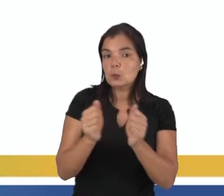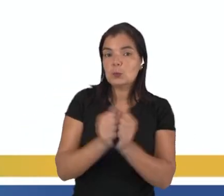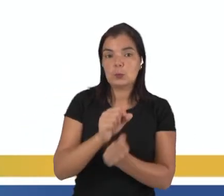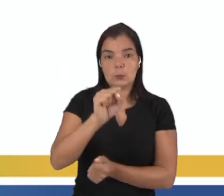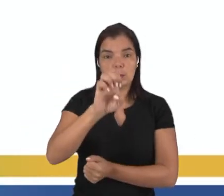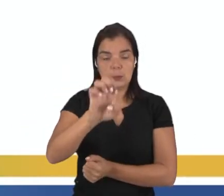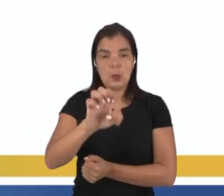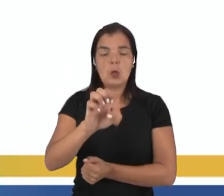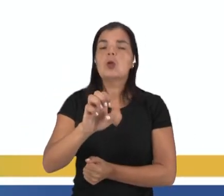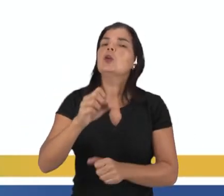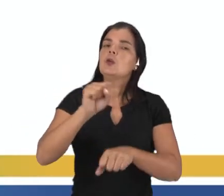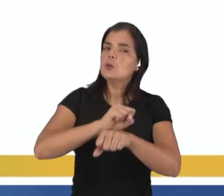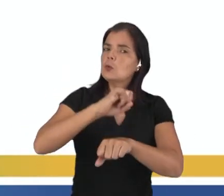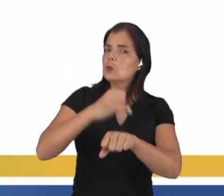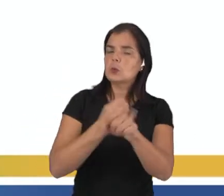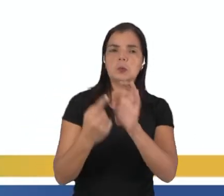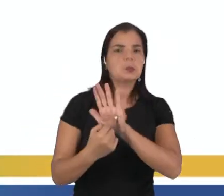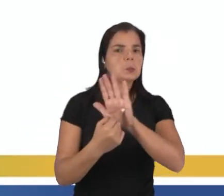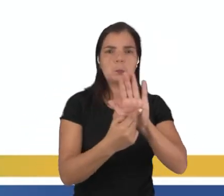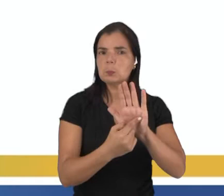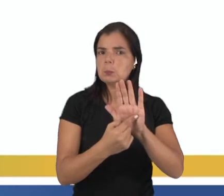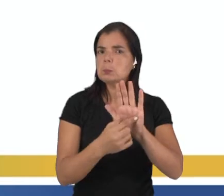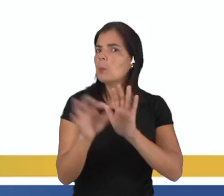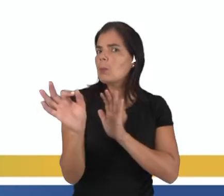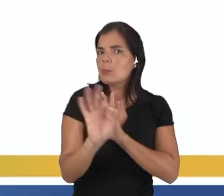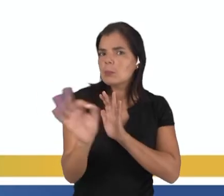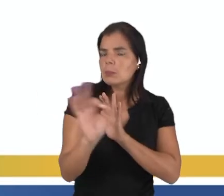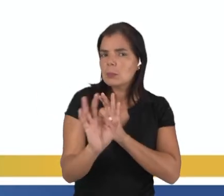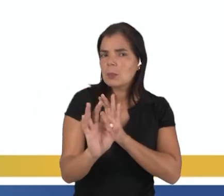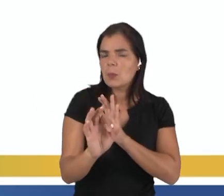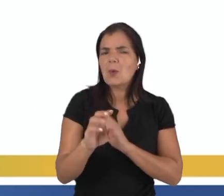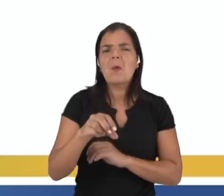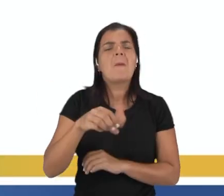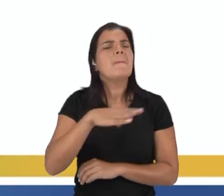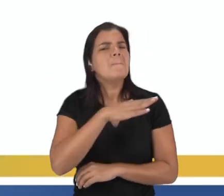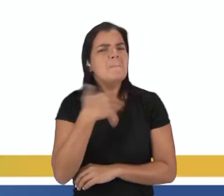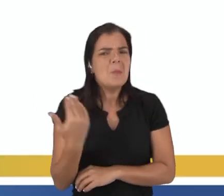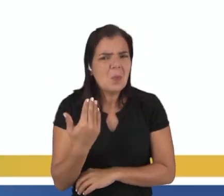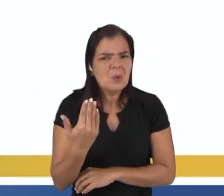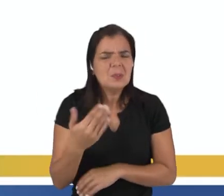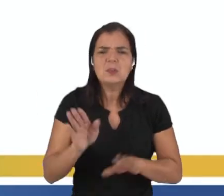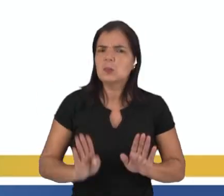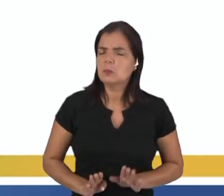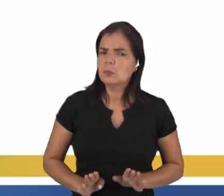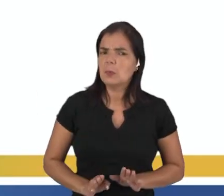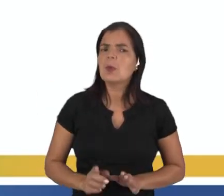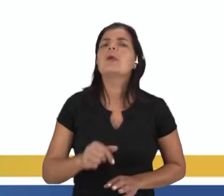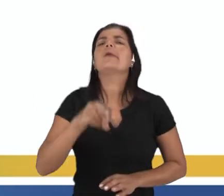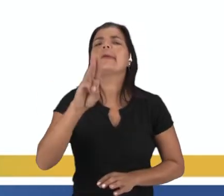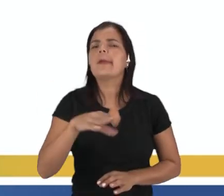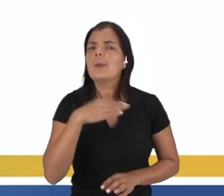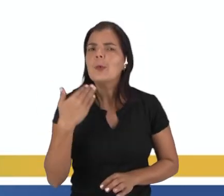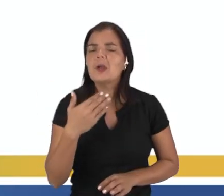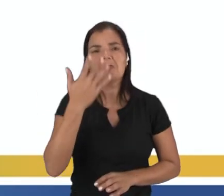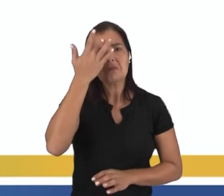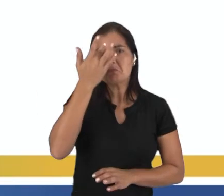sujeito não está expresso nem identificado. Quando você fala morre-se de fome, não está dizendo quem vai morrer de